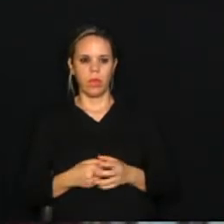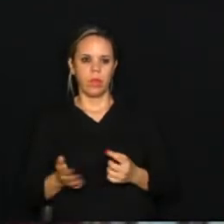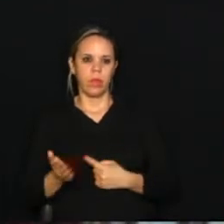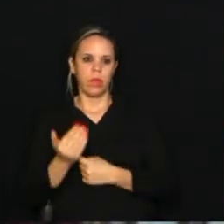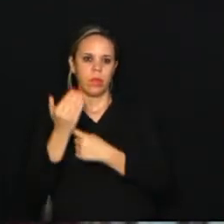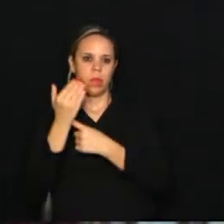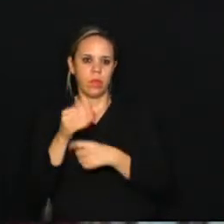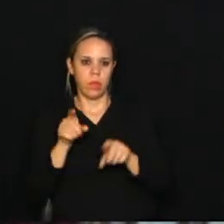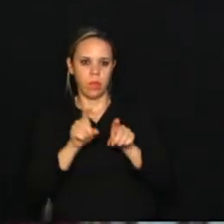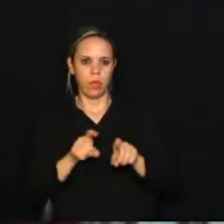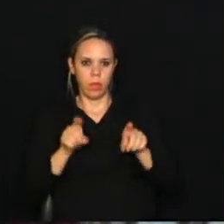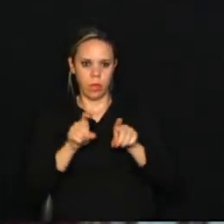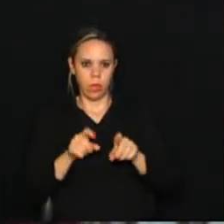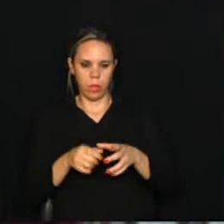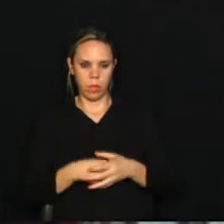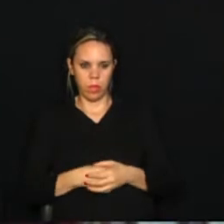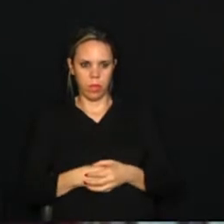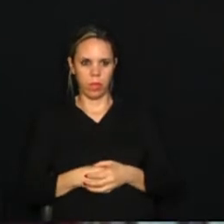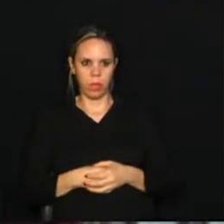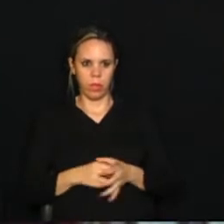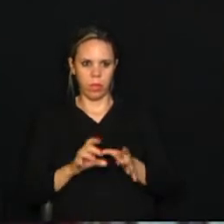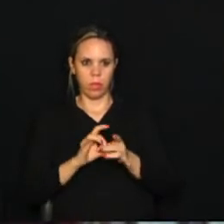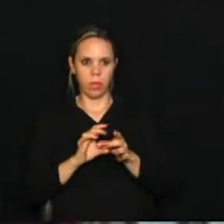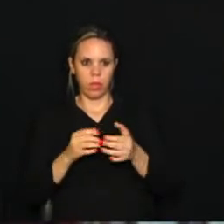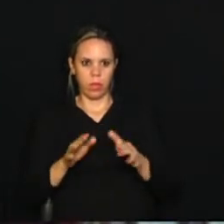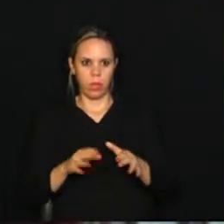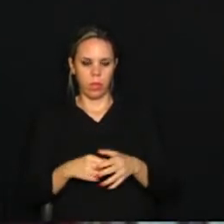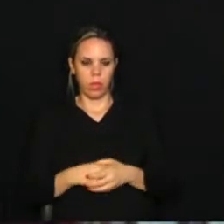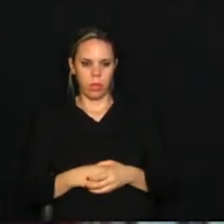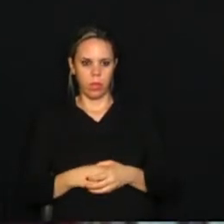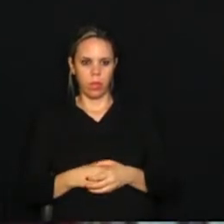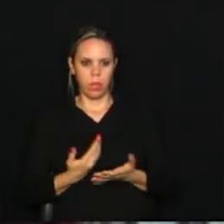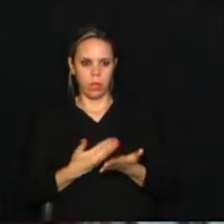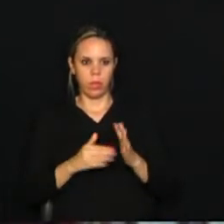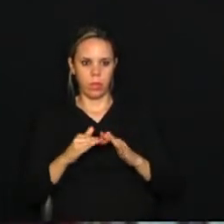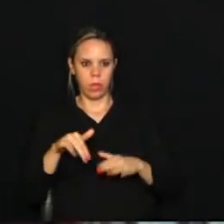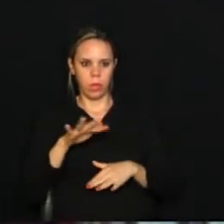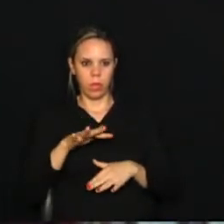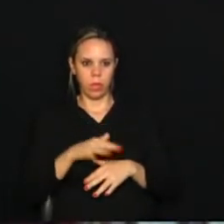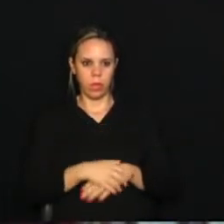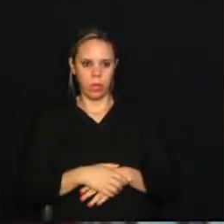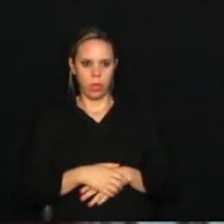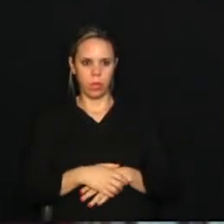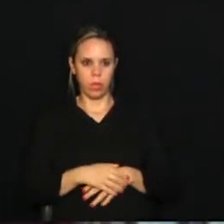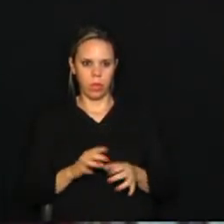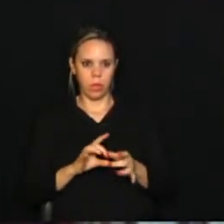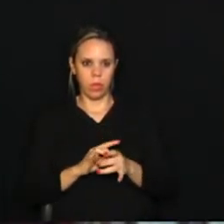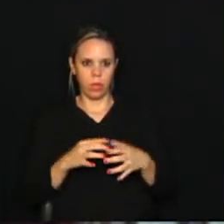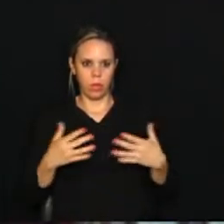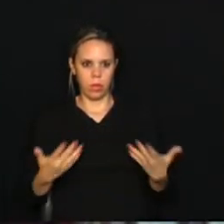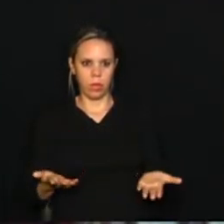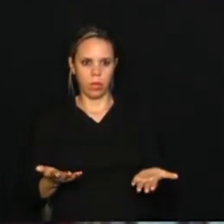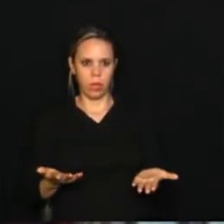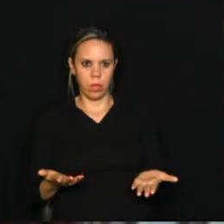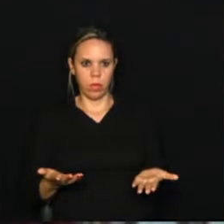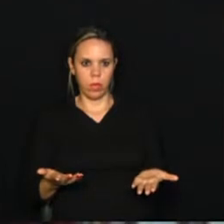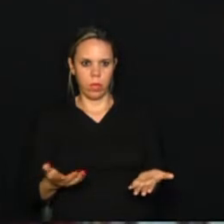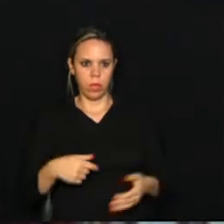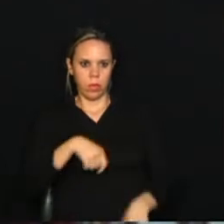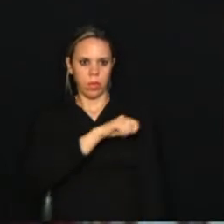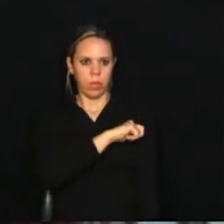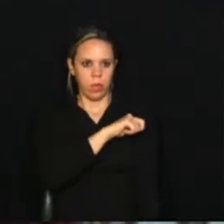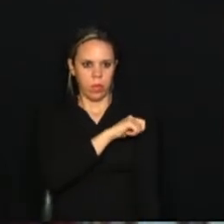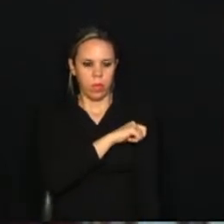tecnologia da informação disponibilizado para as escolas e disponibilizado para os